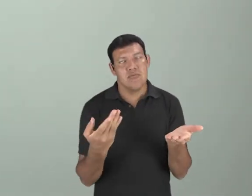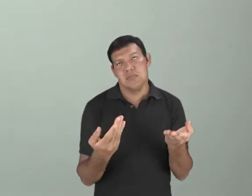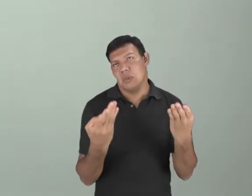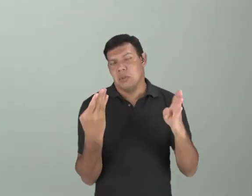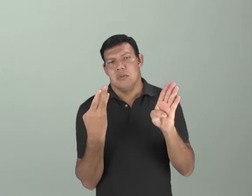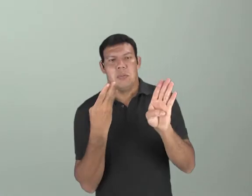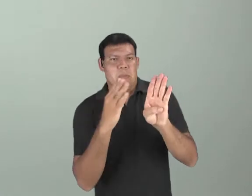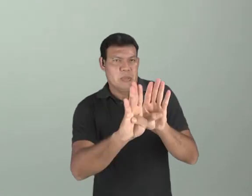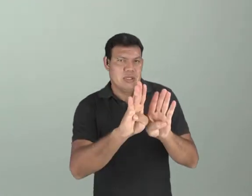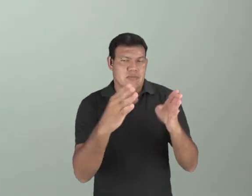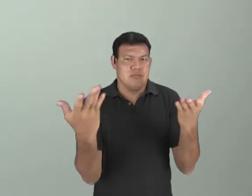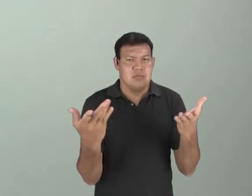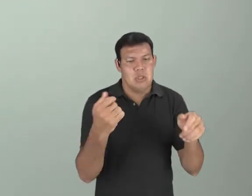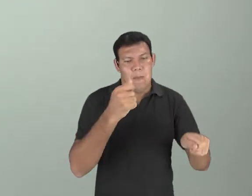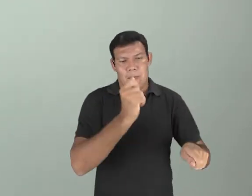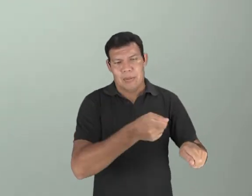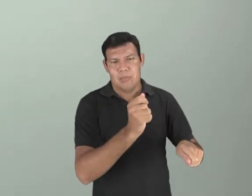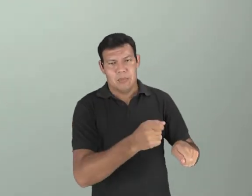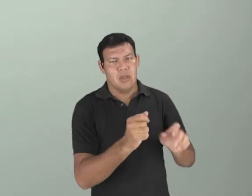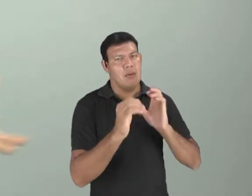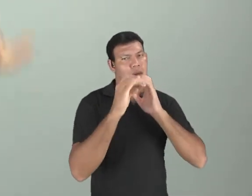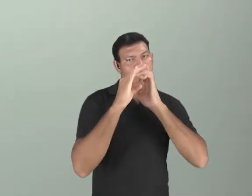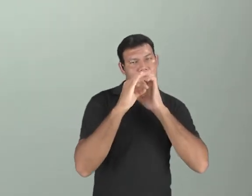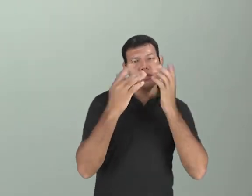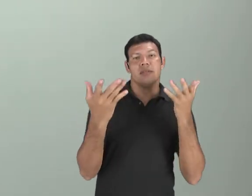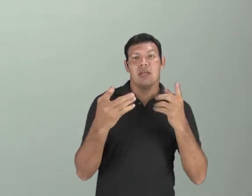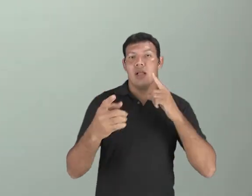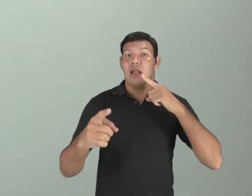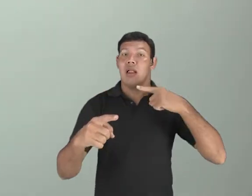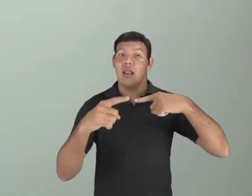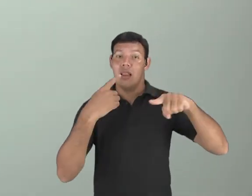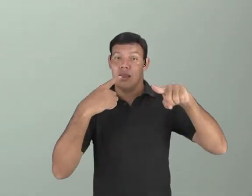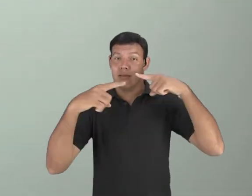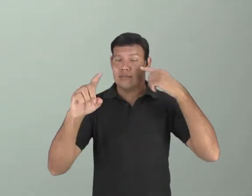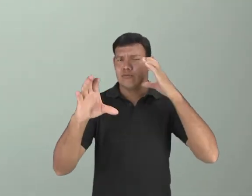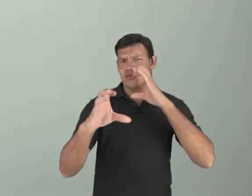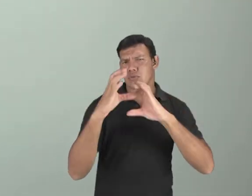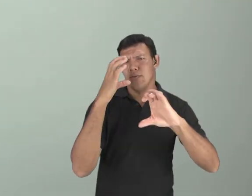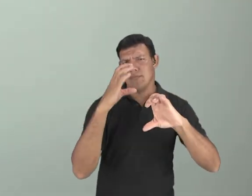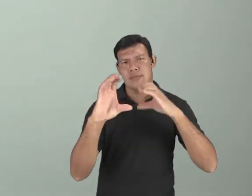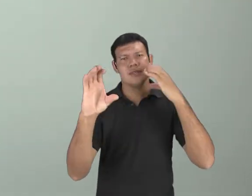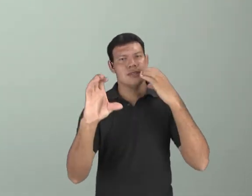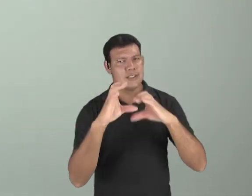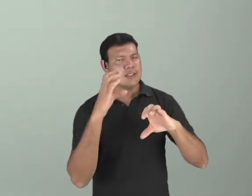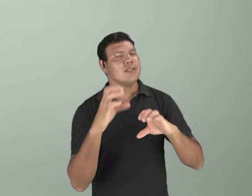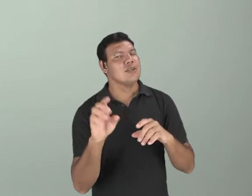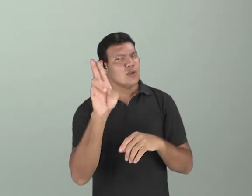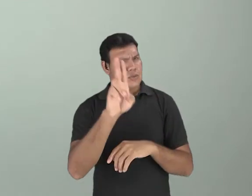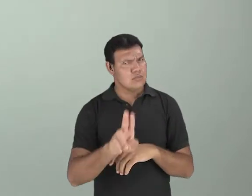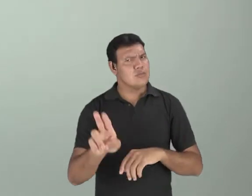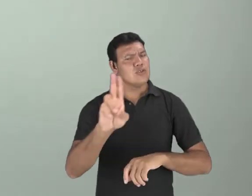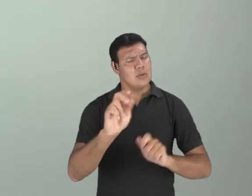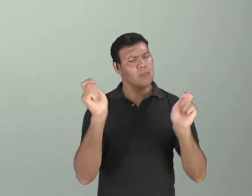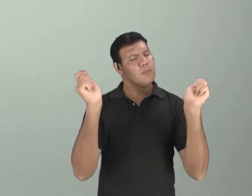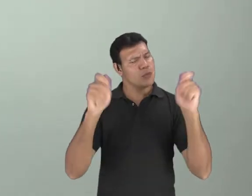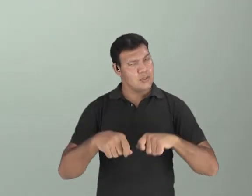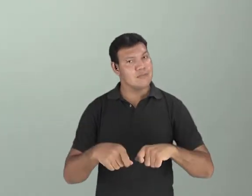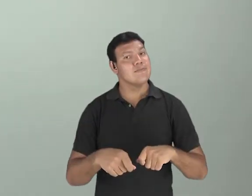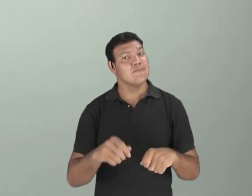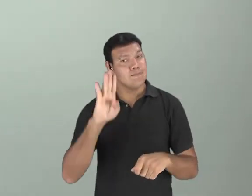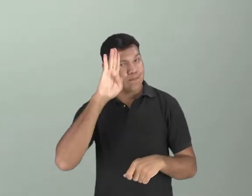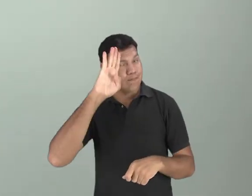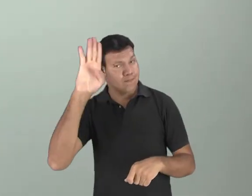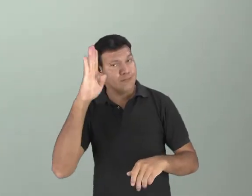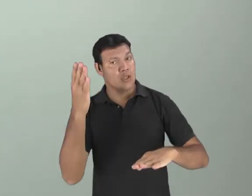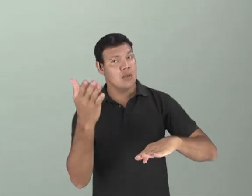comentei com vocês, e na música eu posso usar todos eles, principalmente na música moderna. Então eu